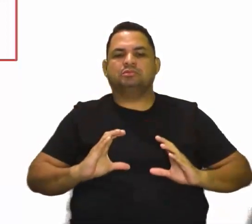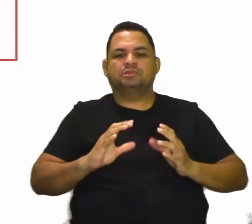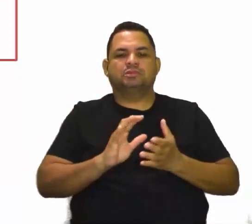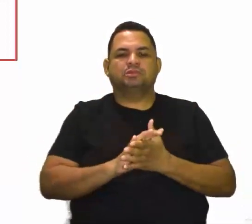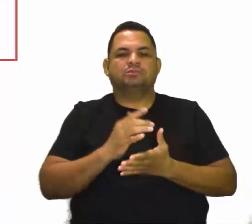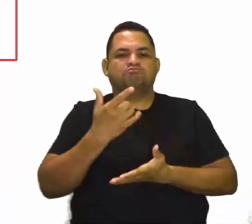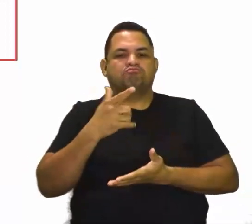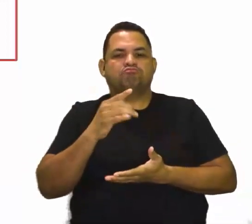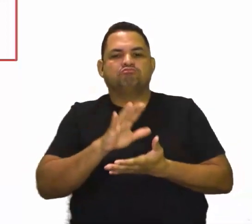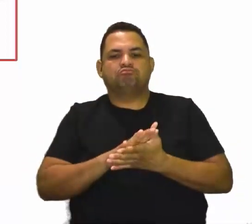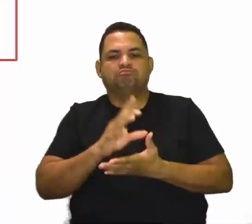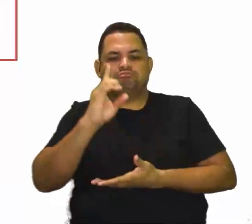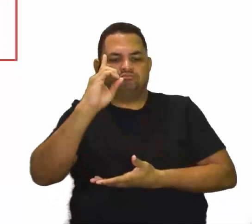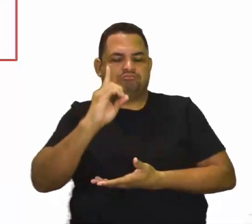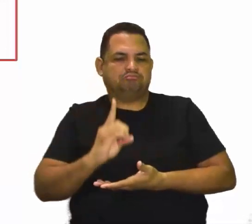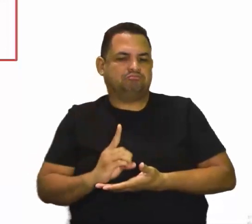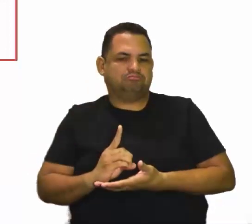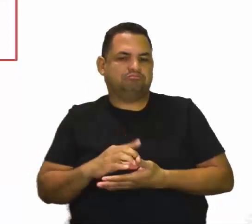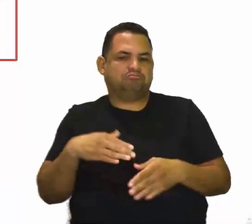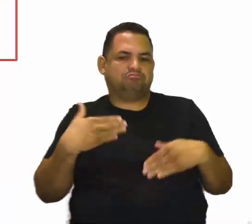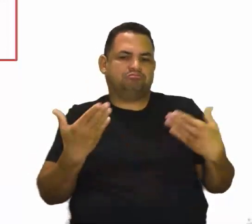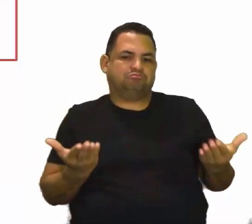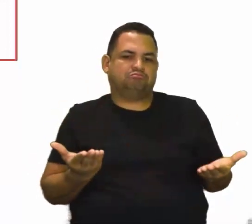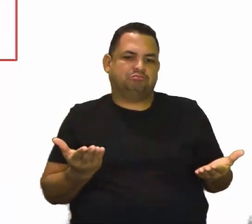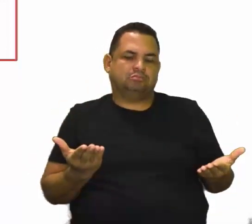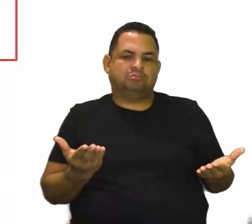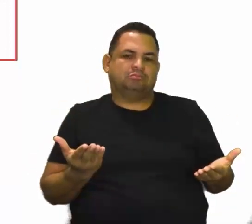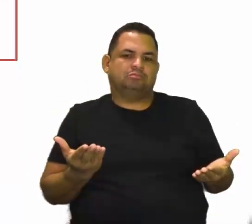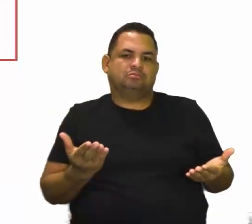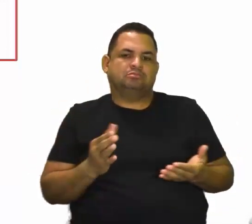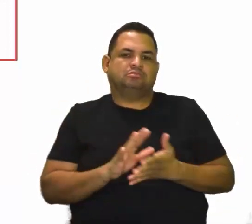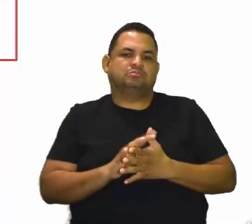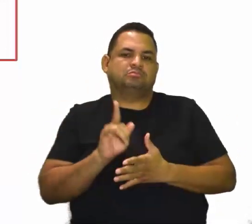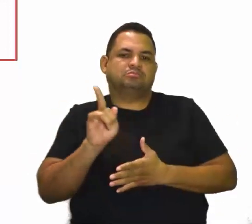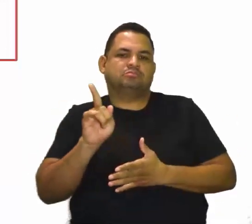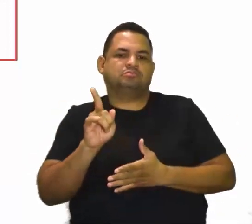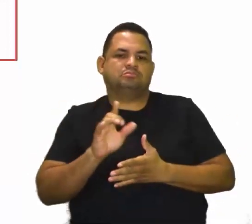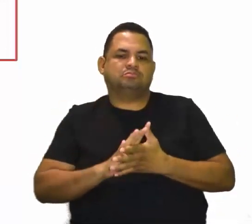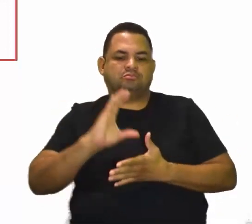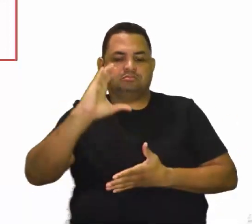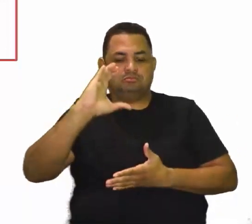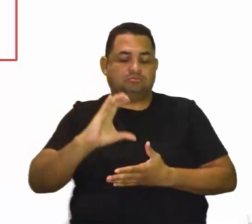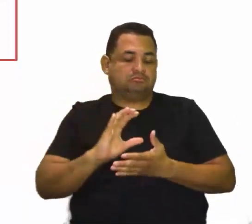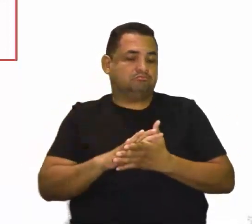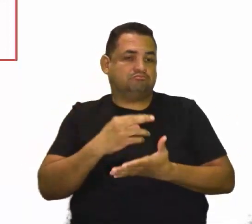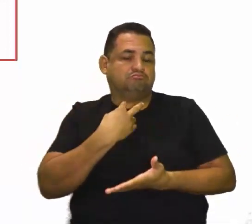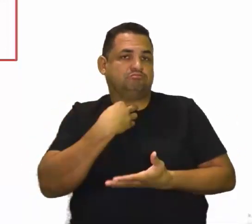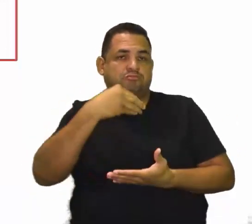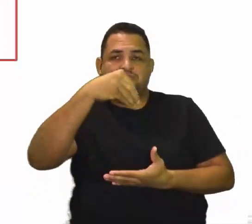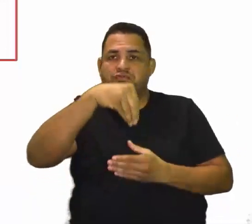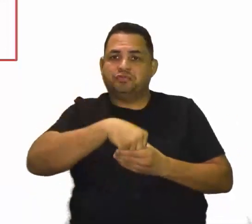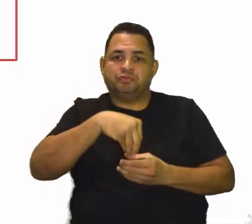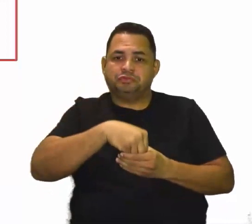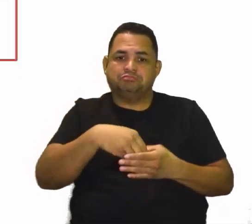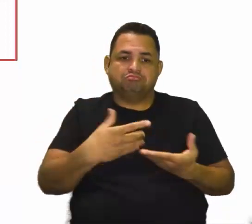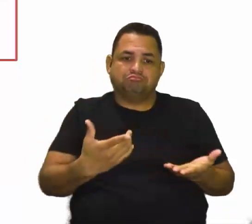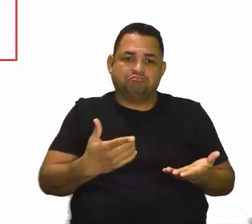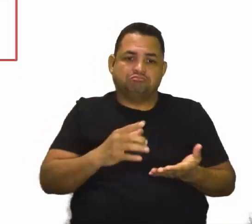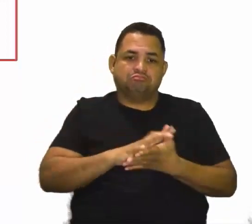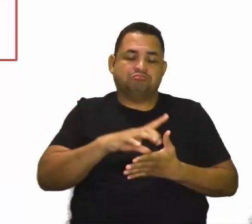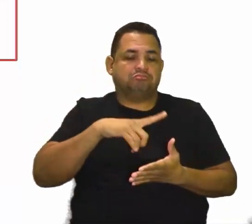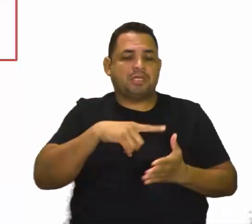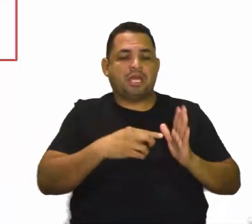inativos. Cidadãos inativos. Sabe o que são cidadãos inativos? Aqueles que eram cidadãos, mas não podiam votar, não podiam